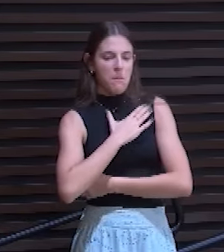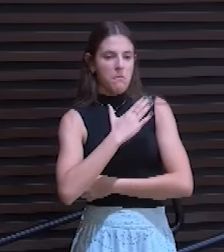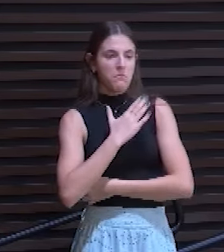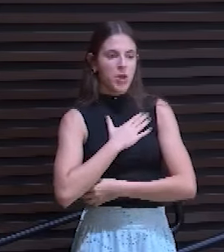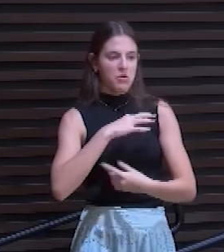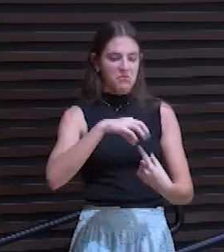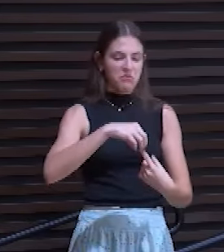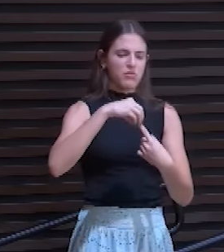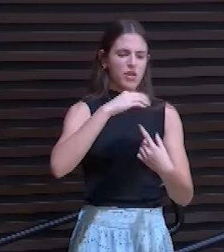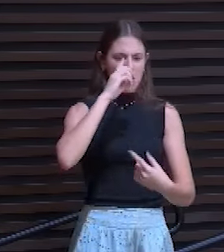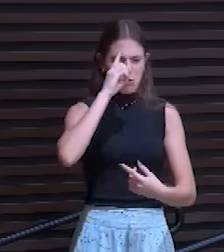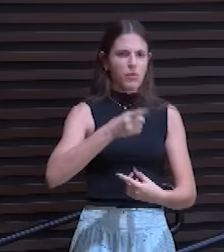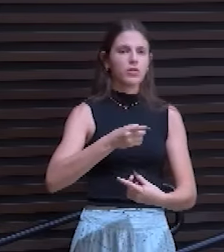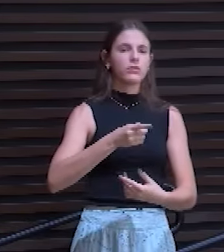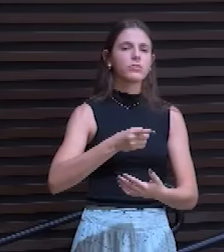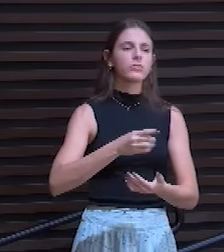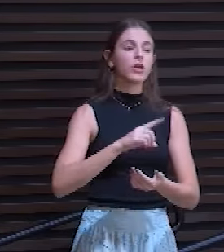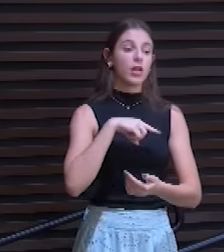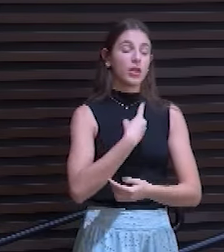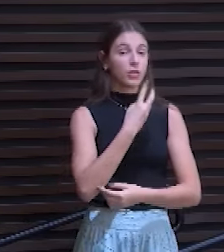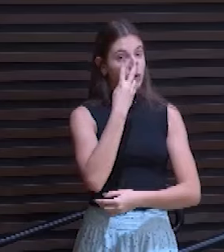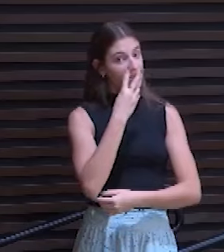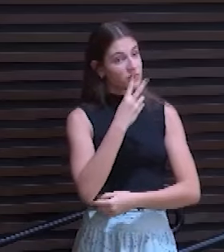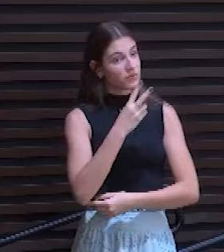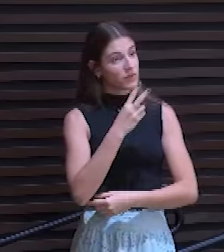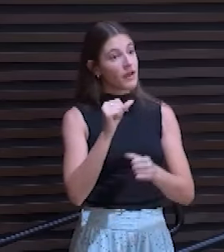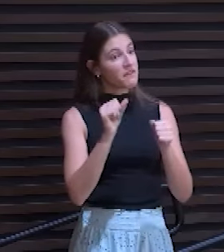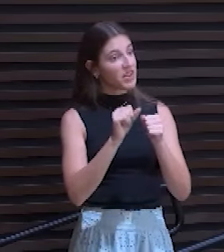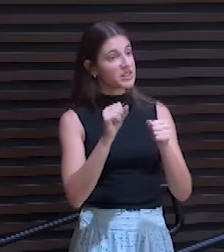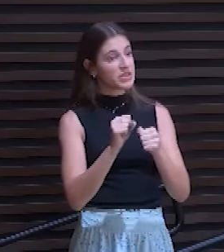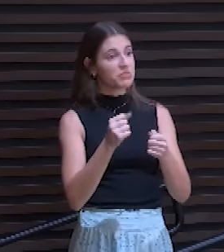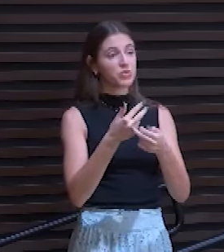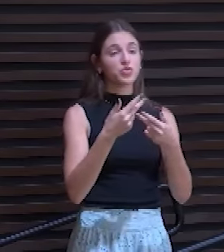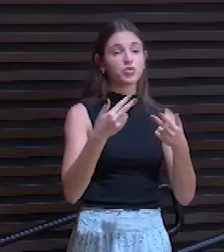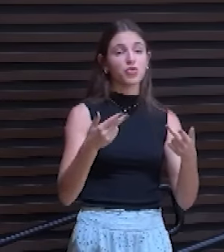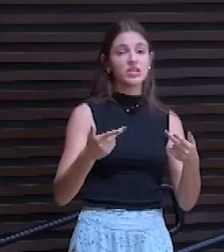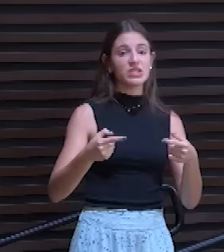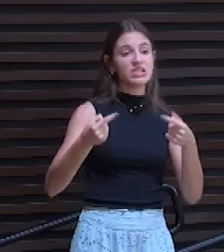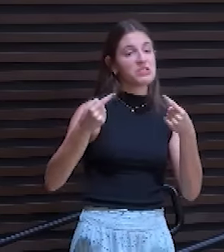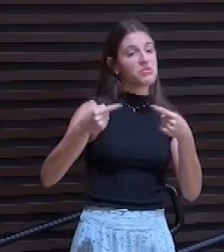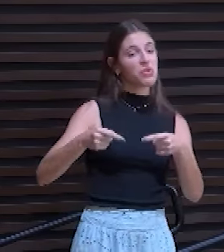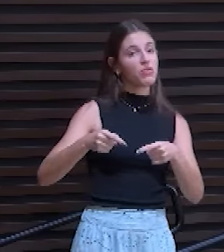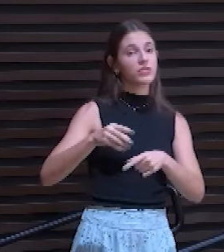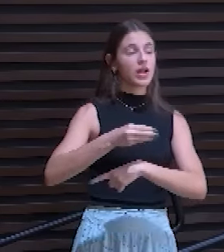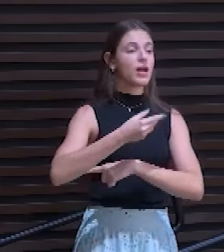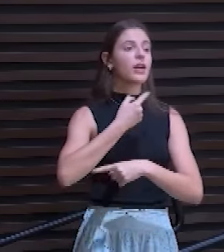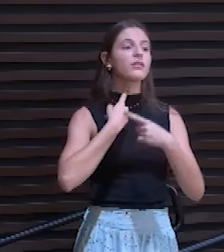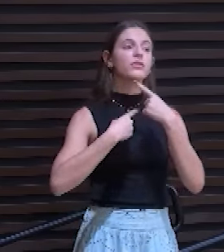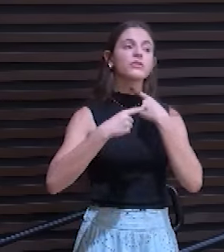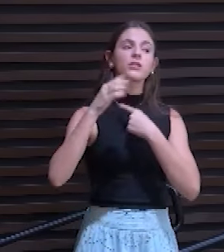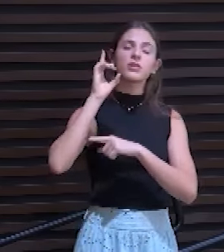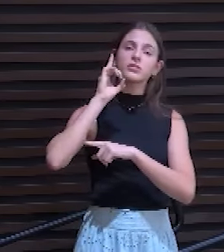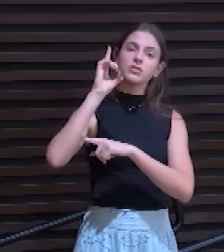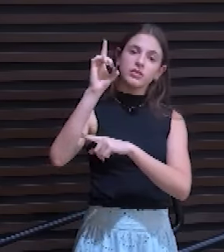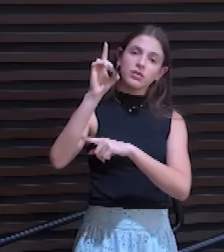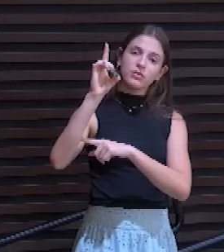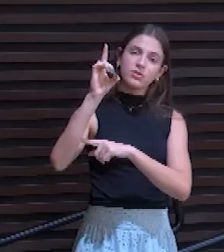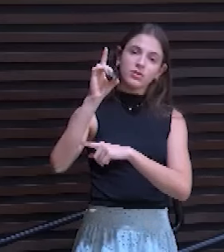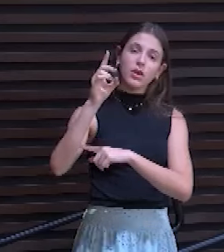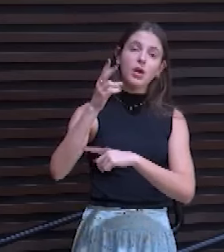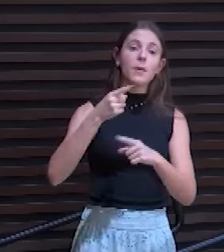acabamos tomando, muitas vezes, atitudes que são contrárias à vontade de Deus. Por isso que nós